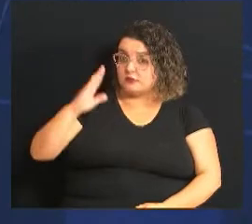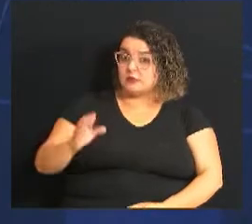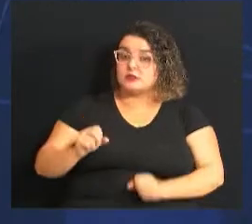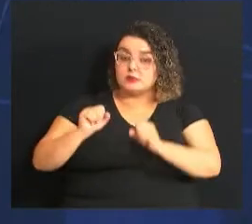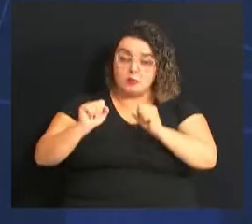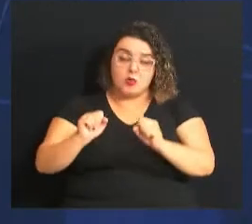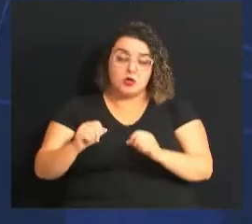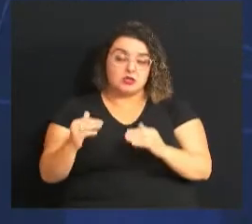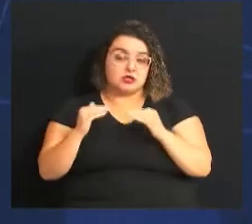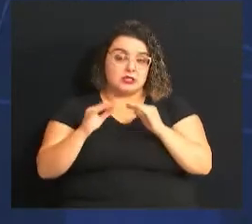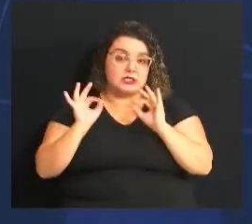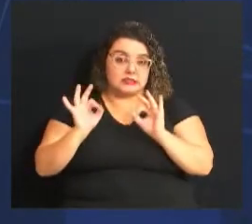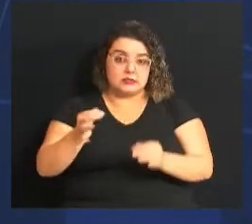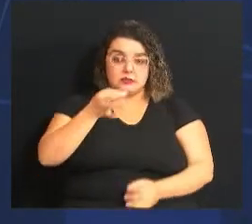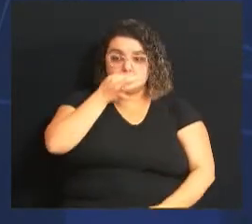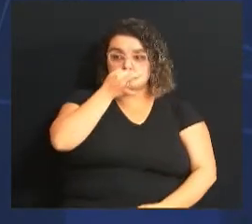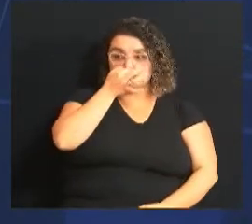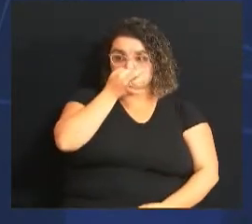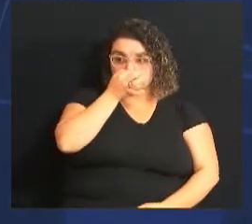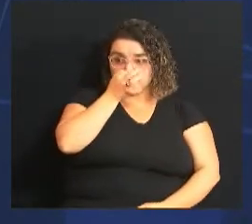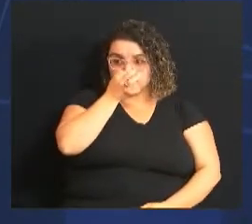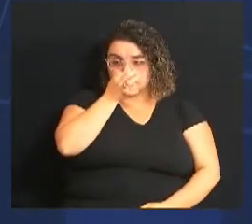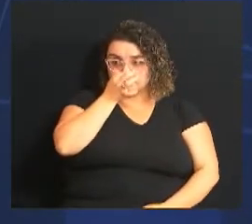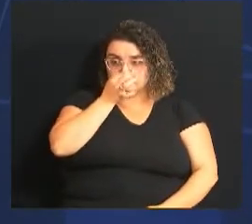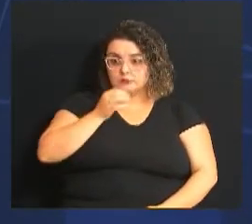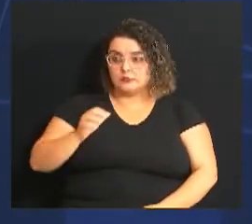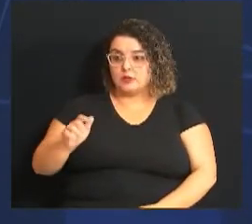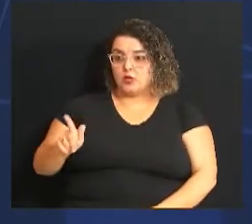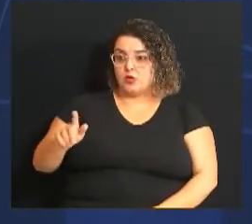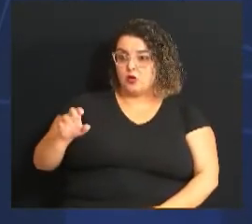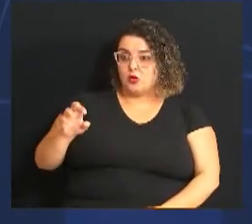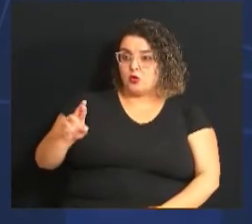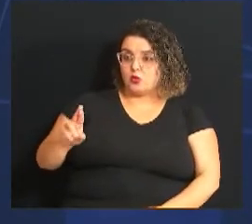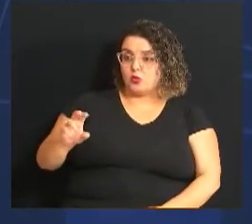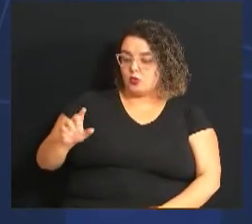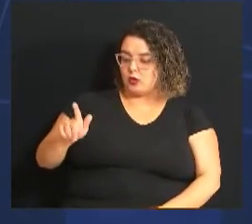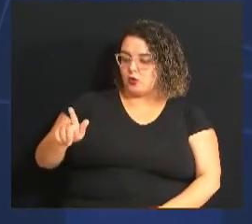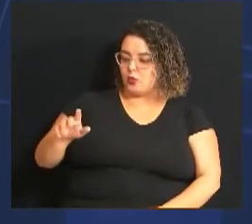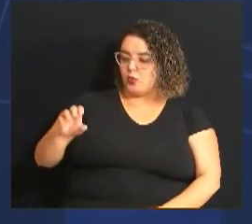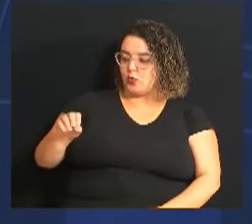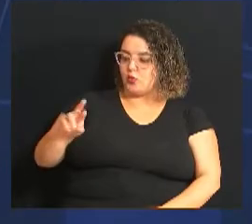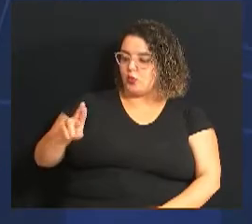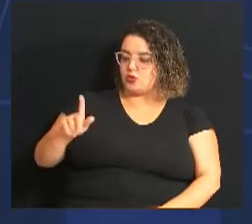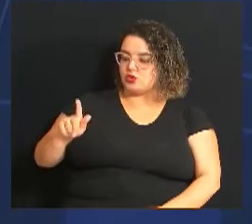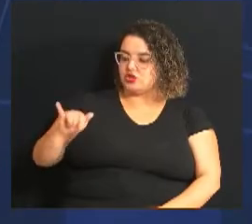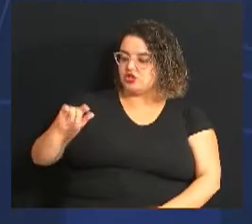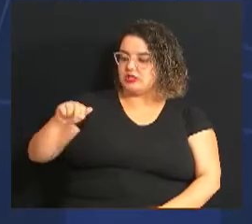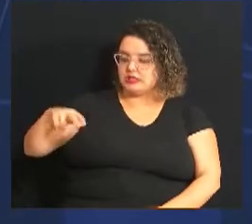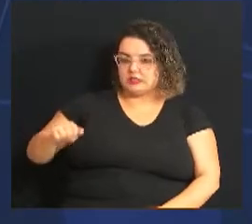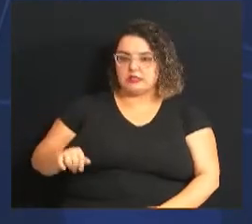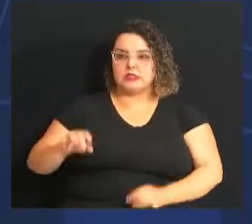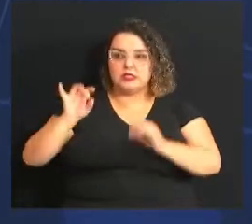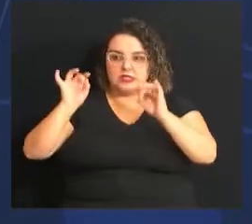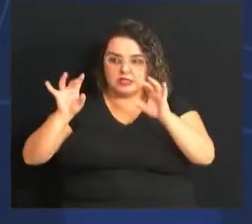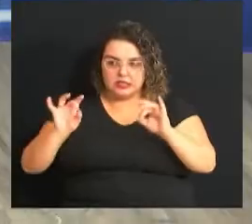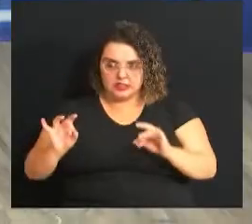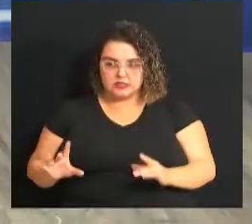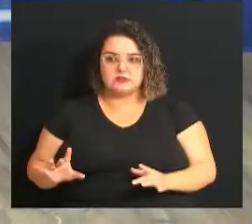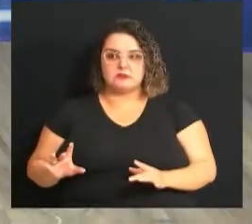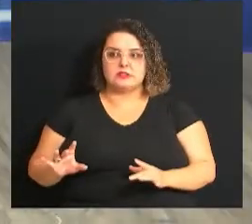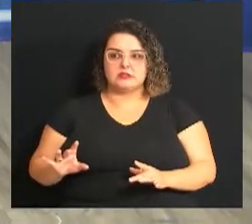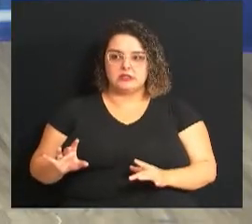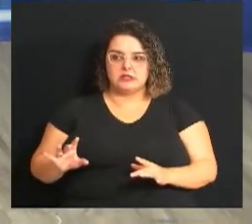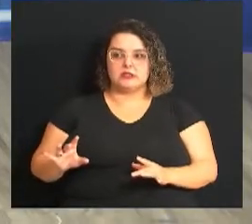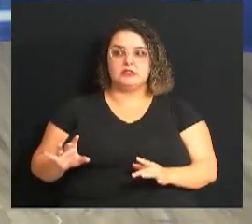eu converso agora com a Imaculada Gordiano, ela que é especialista em direito do trabalho. Então, Imaculada, muito obrigado